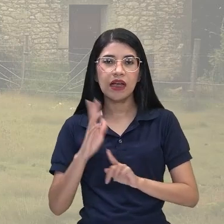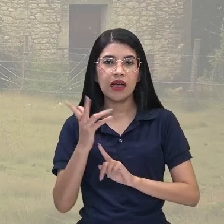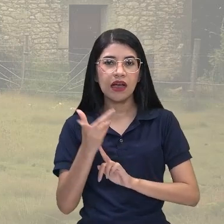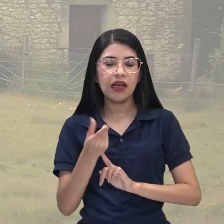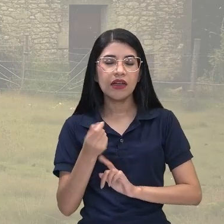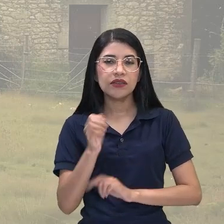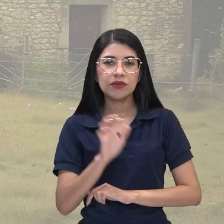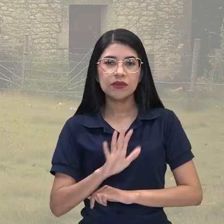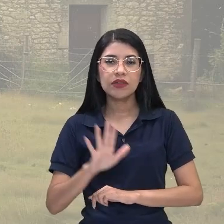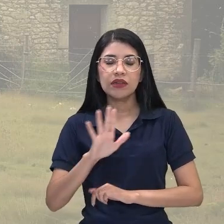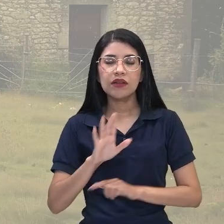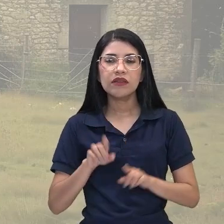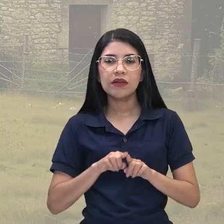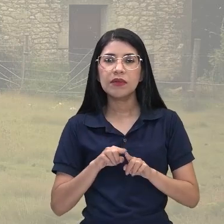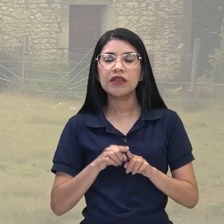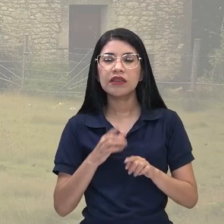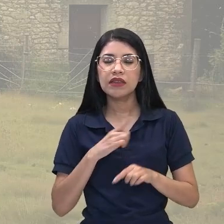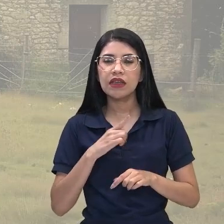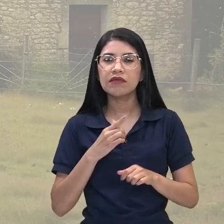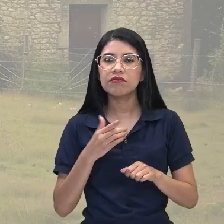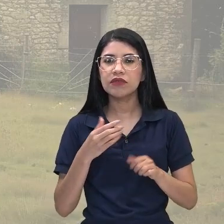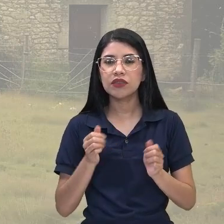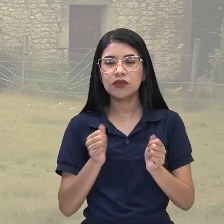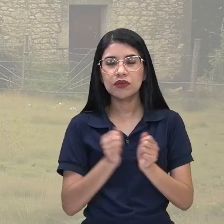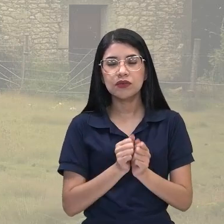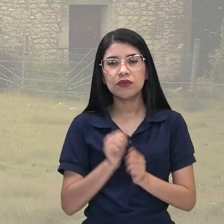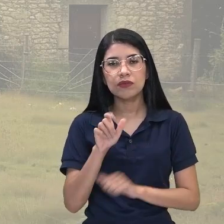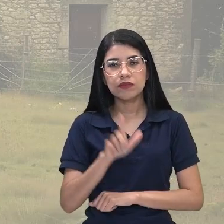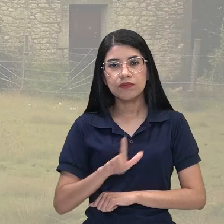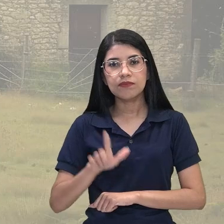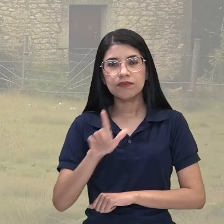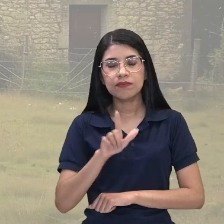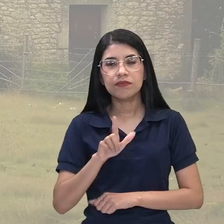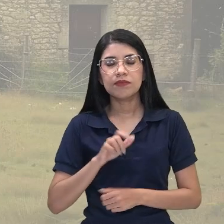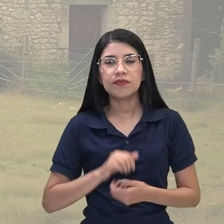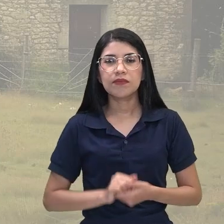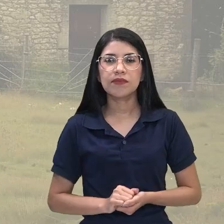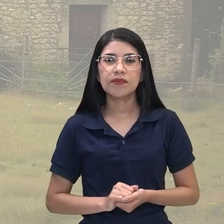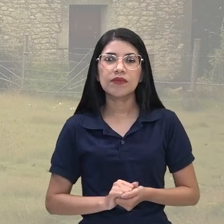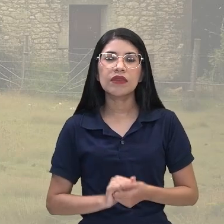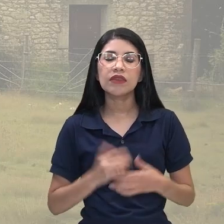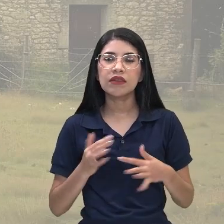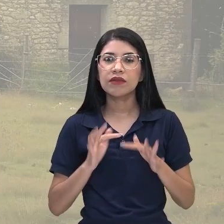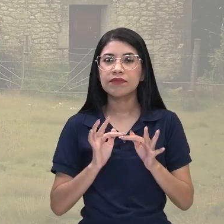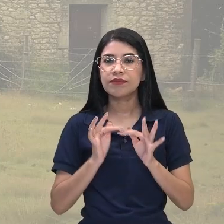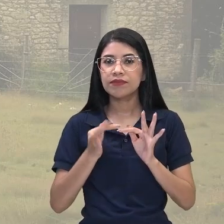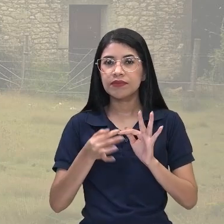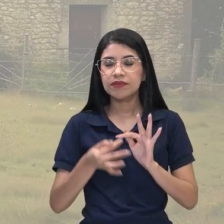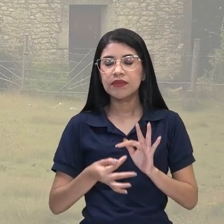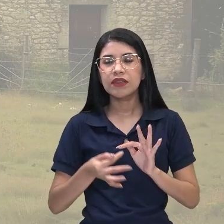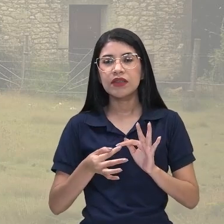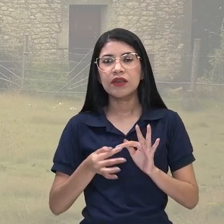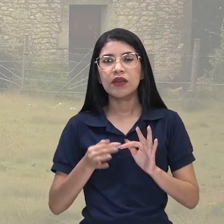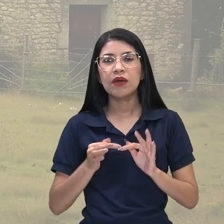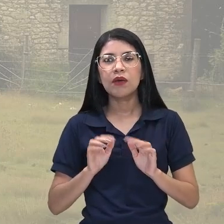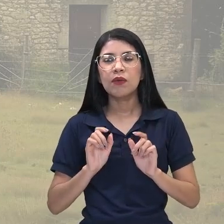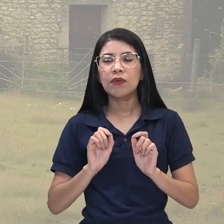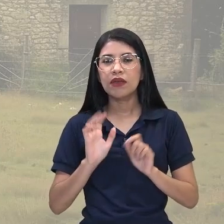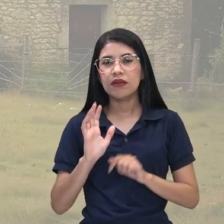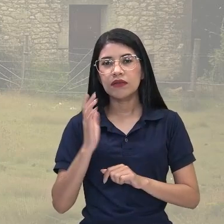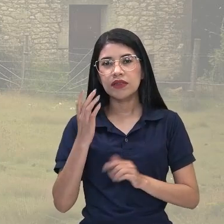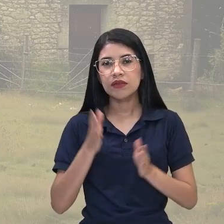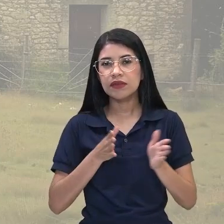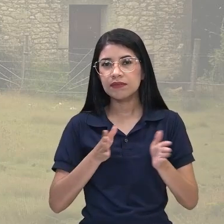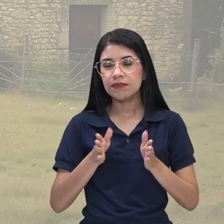está presente também na literatura, Então, o arcadismo, que movimento foi este? Então,